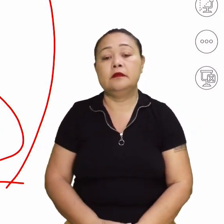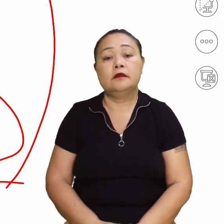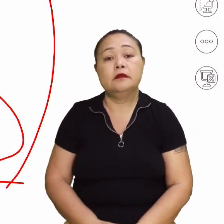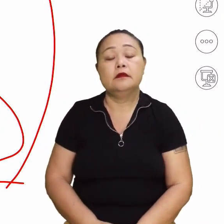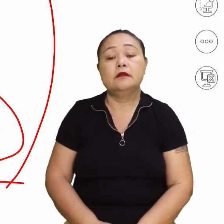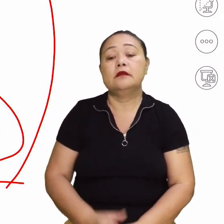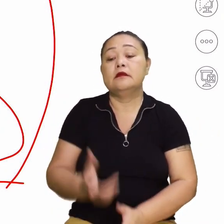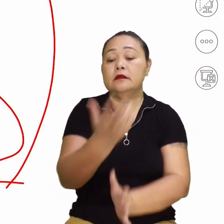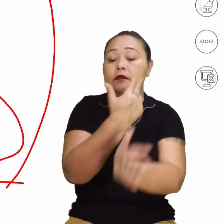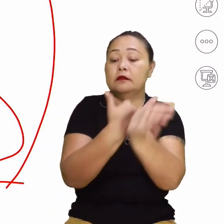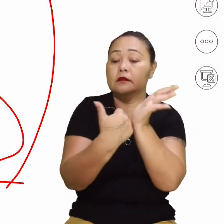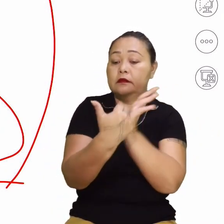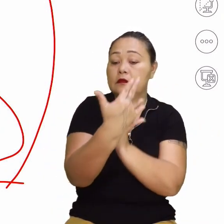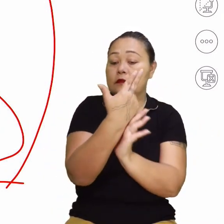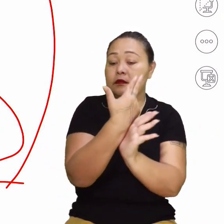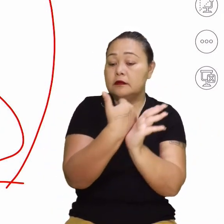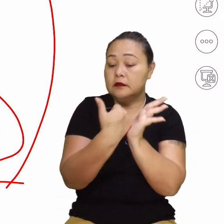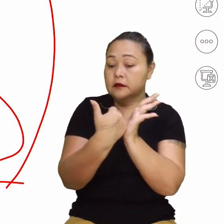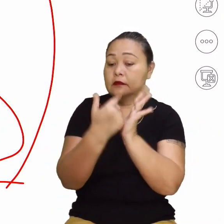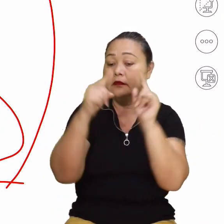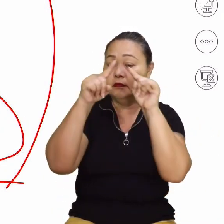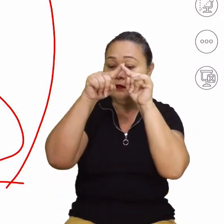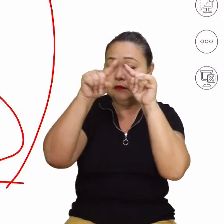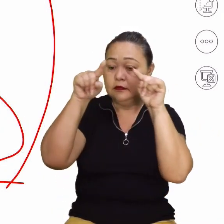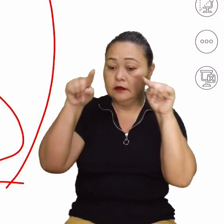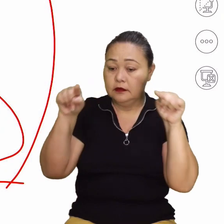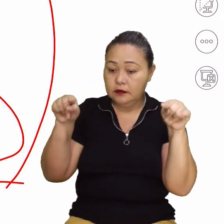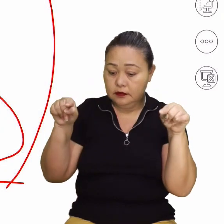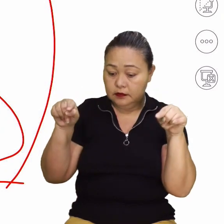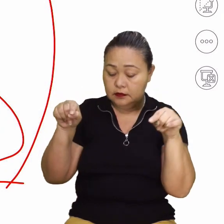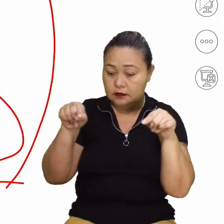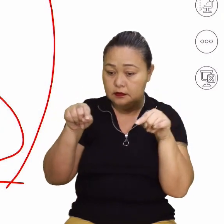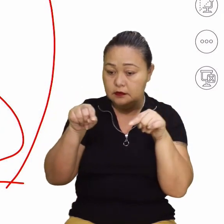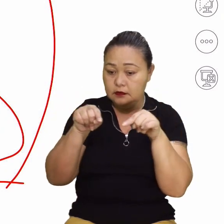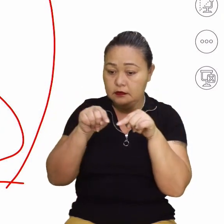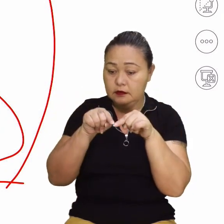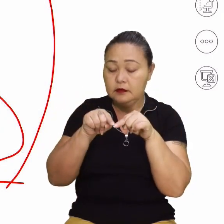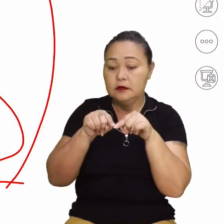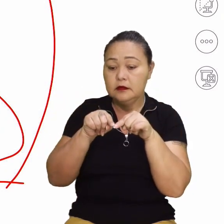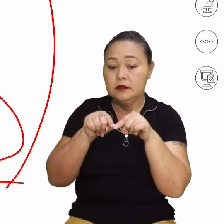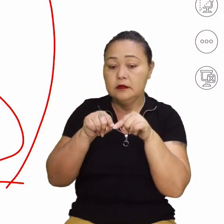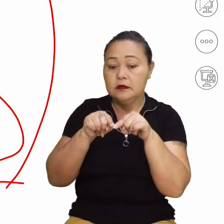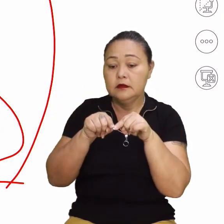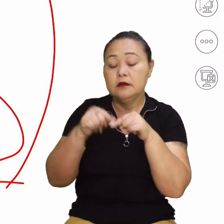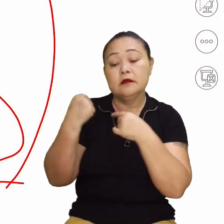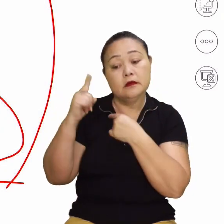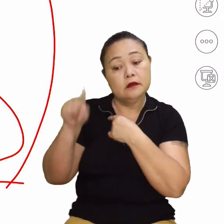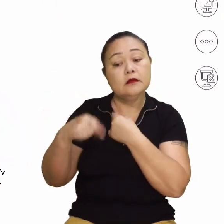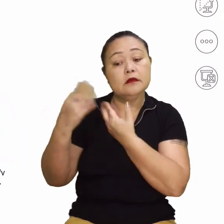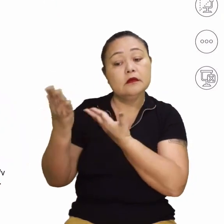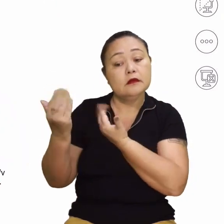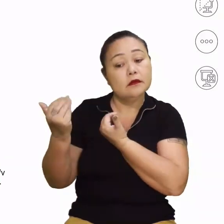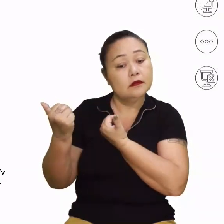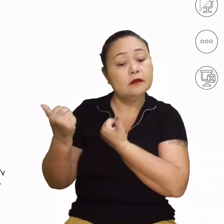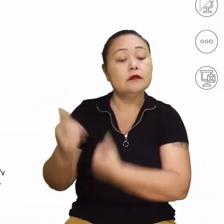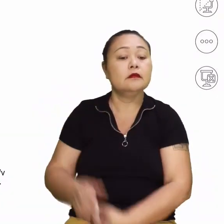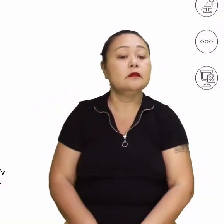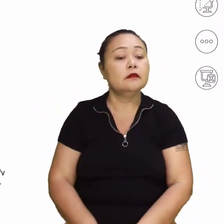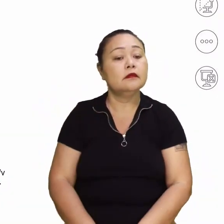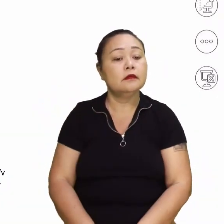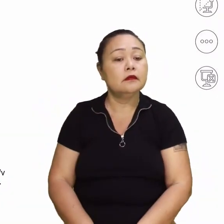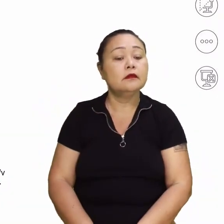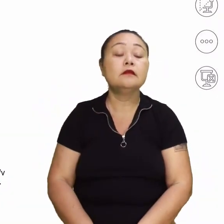o desenho geométrico né no triângulo ele vai ser uma pirâmide jovem ok